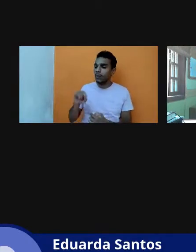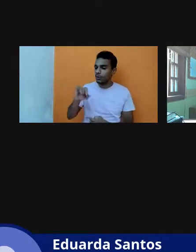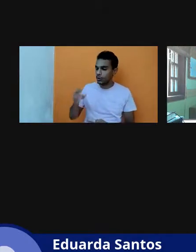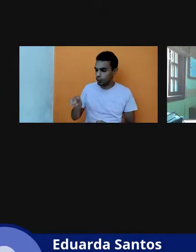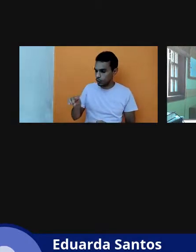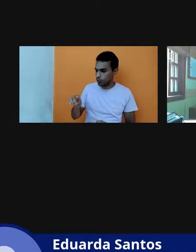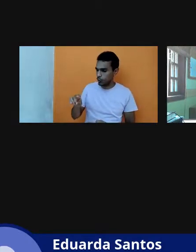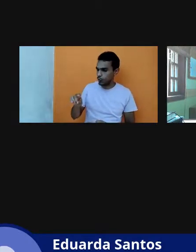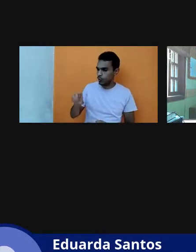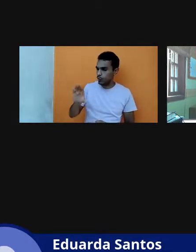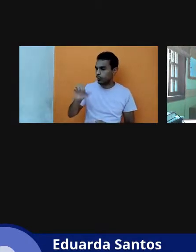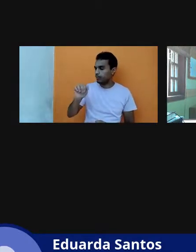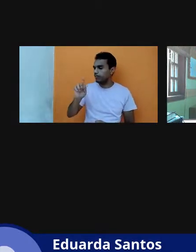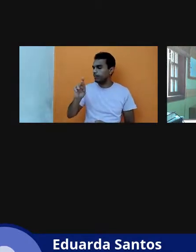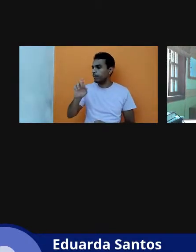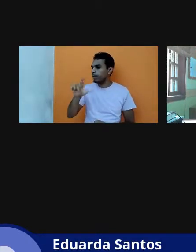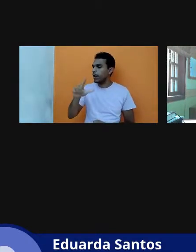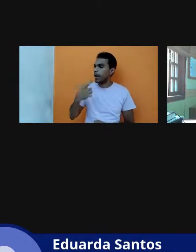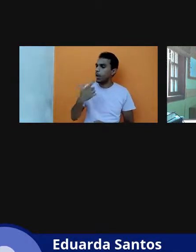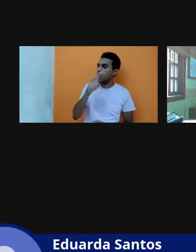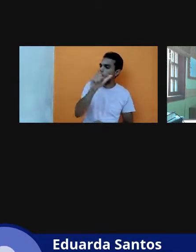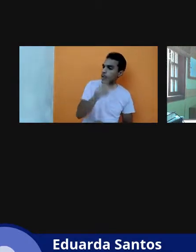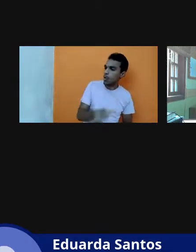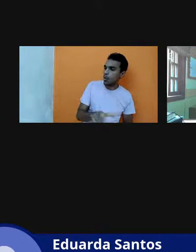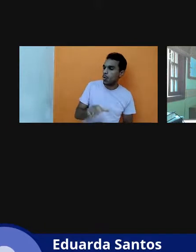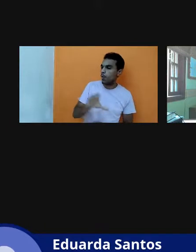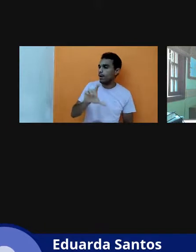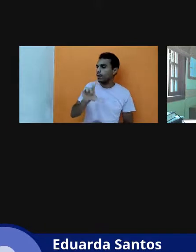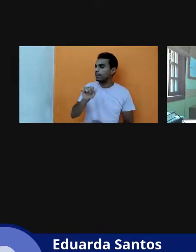foi em relação à Clarice?